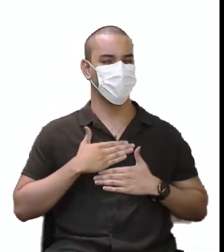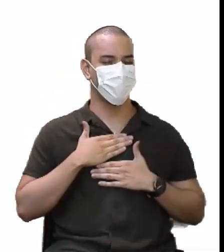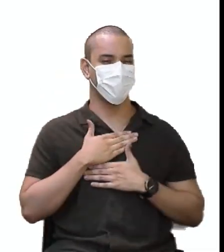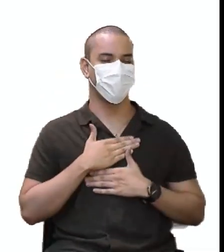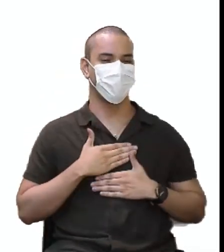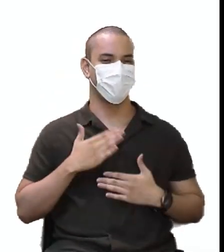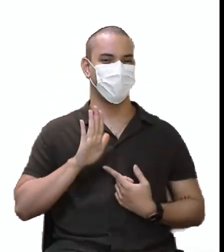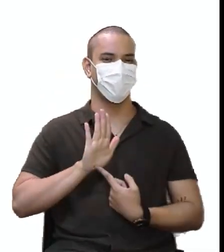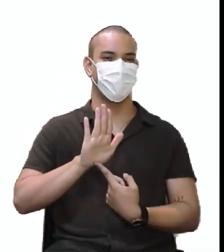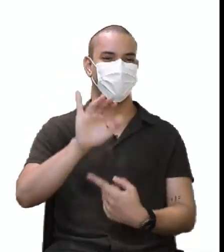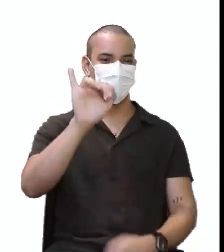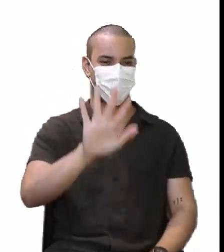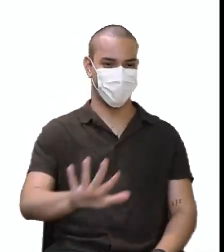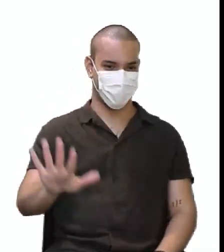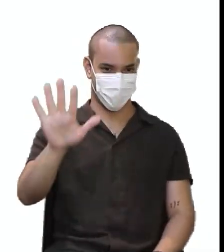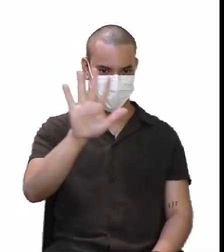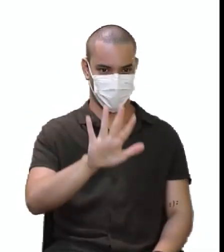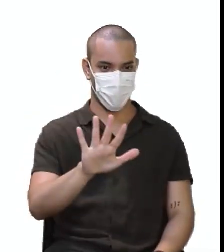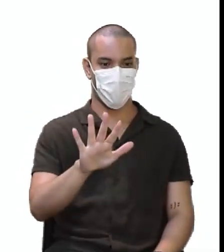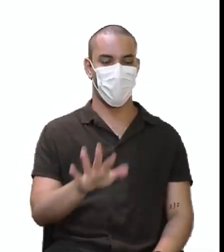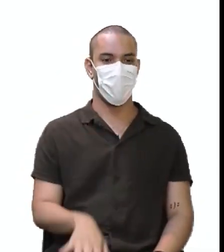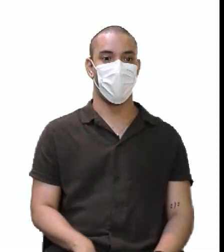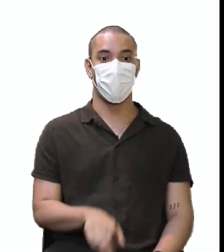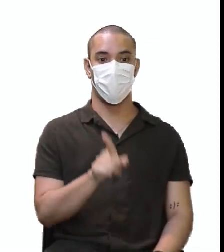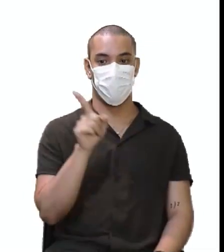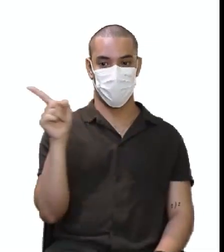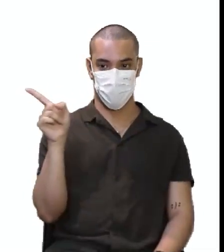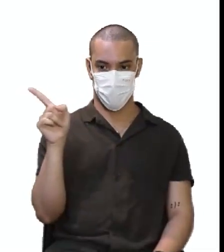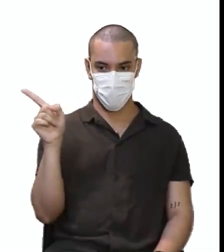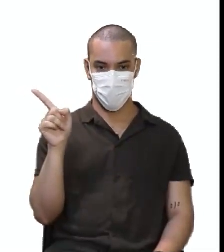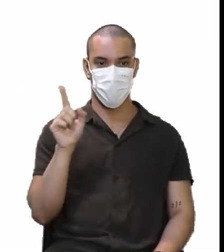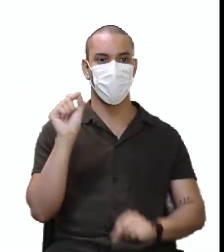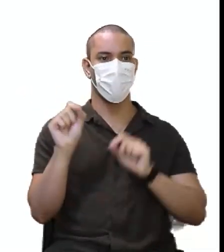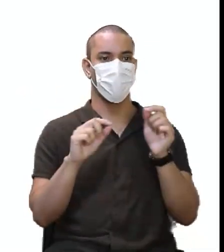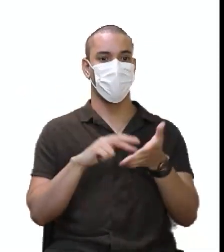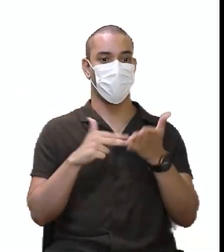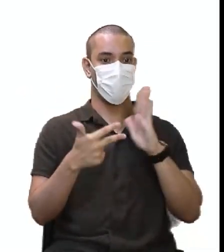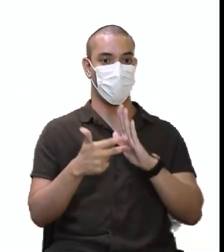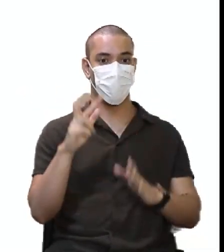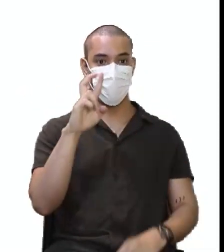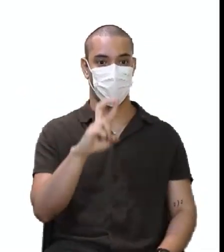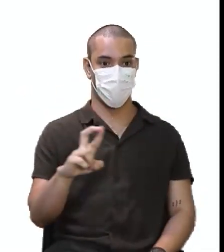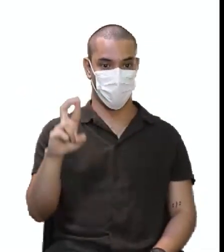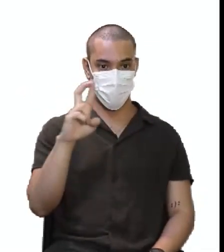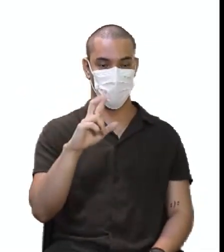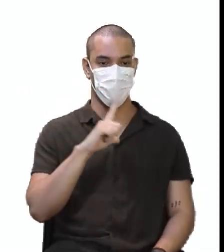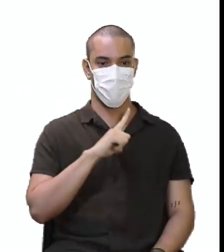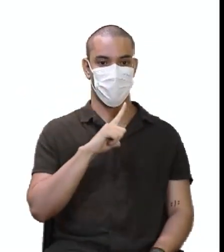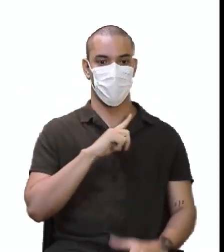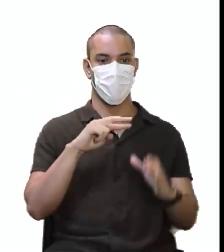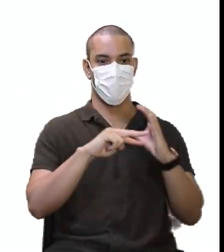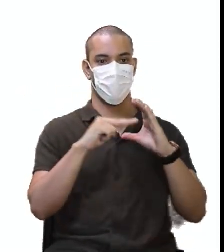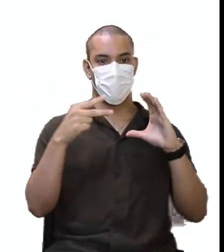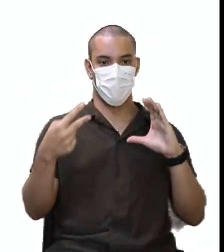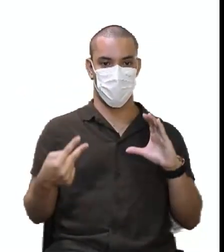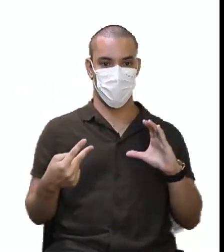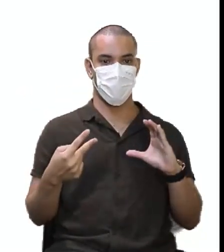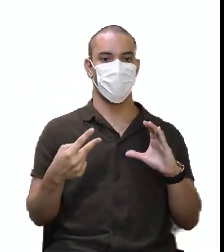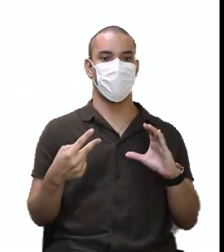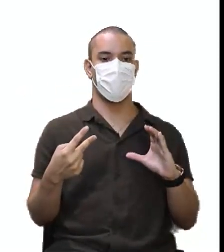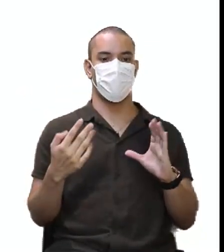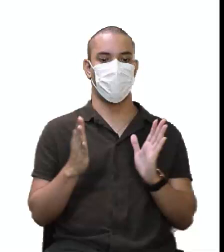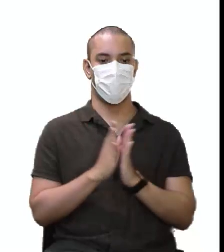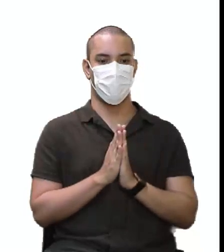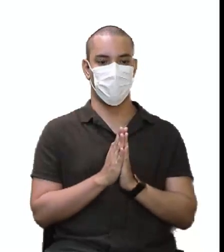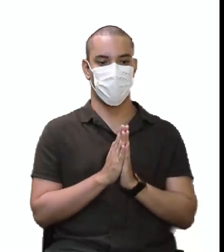trazer imagem para vocês, né? Então, se liga nessa imagem aqui. O que nós estamos observando? Cromossomos homólogos. E